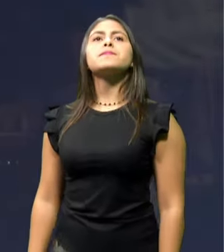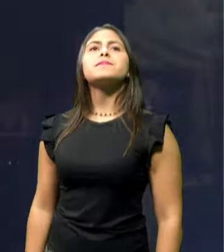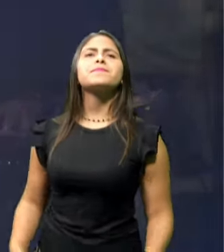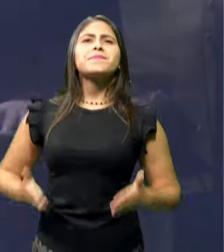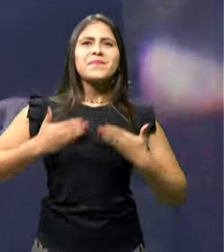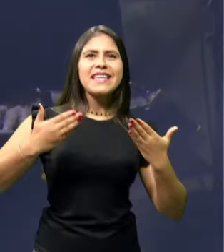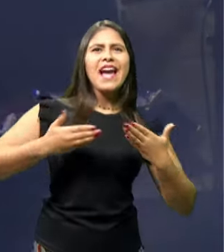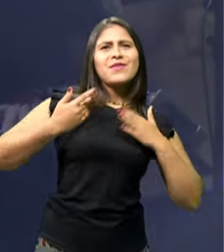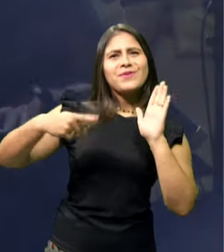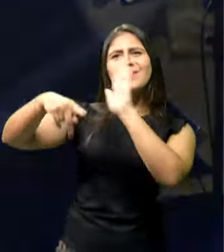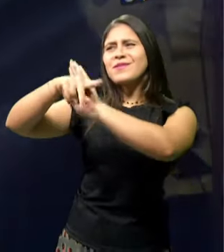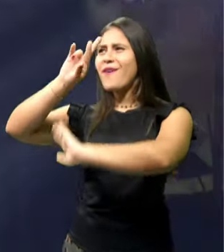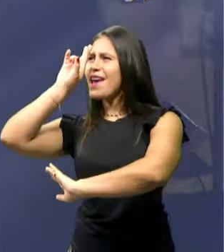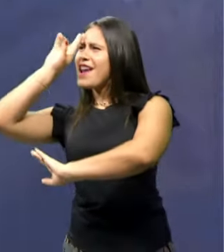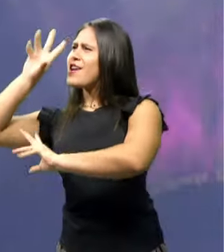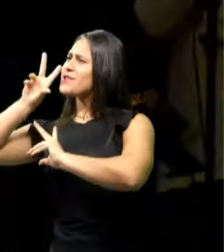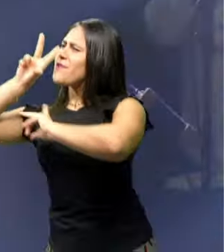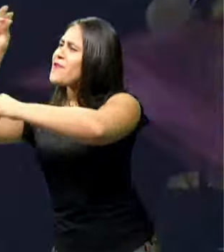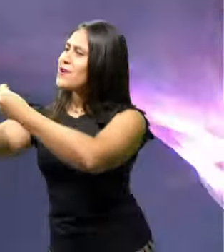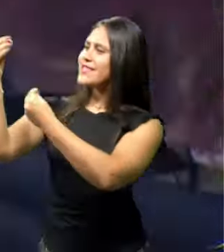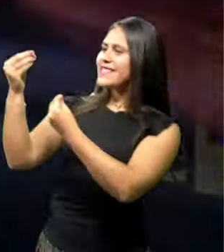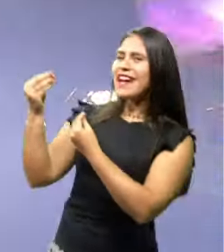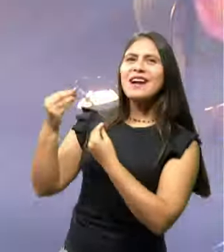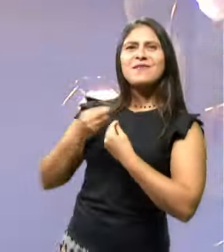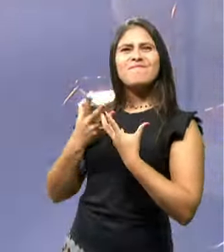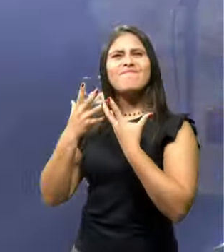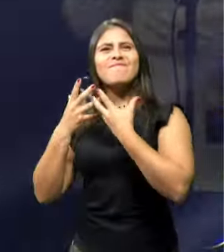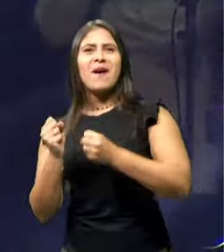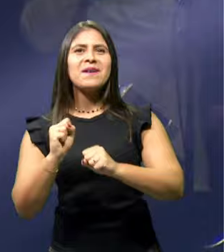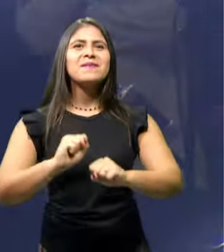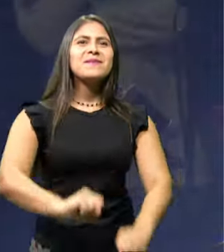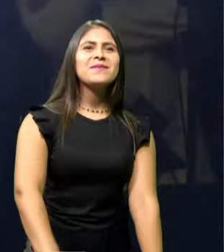cantar. A alegria do Senhor é a nossa força.